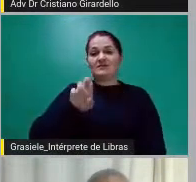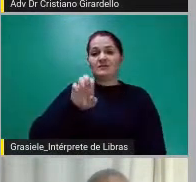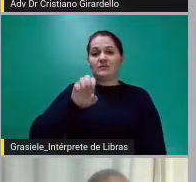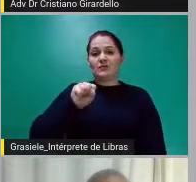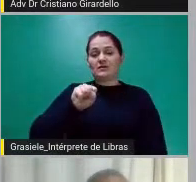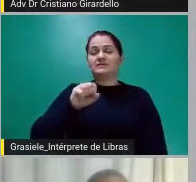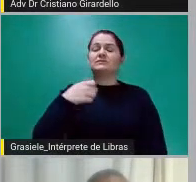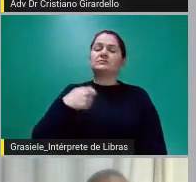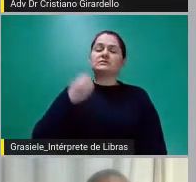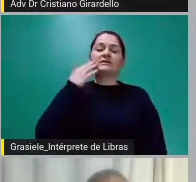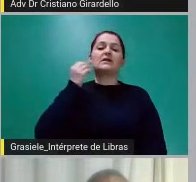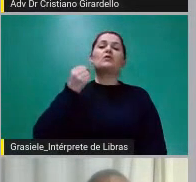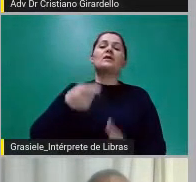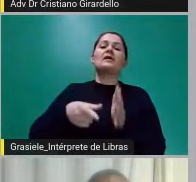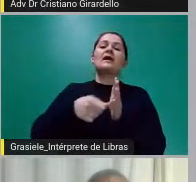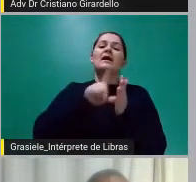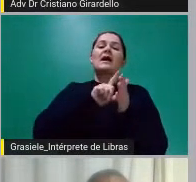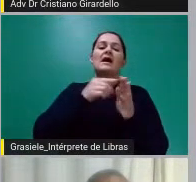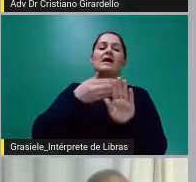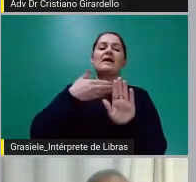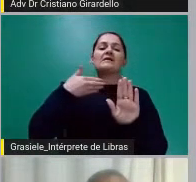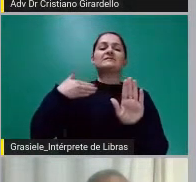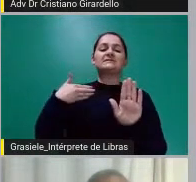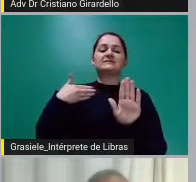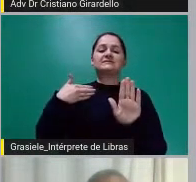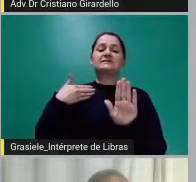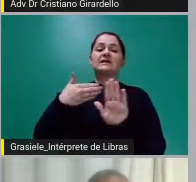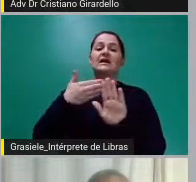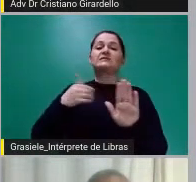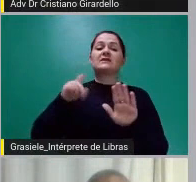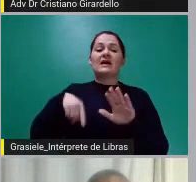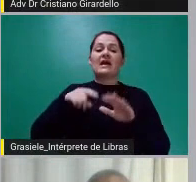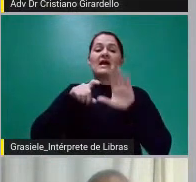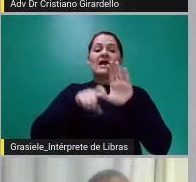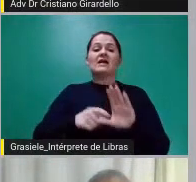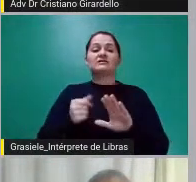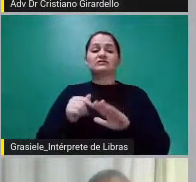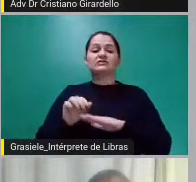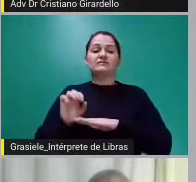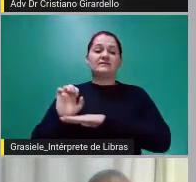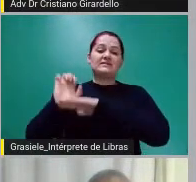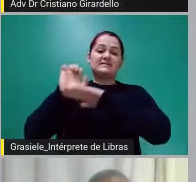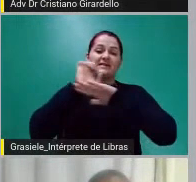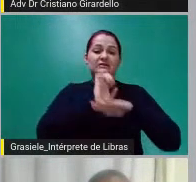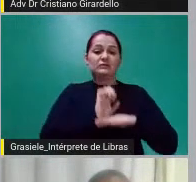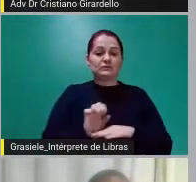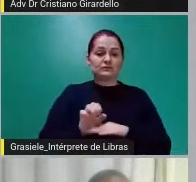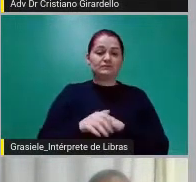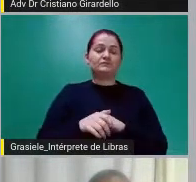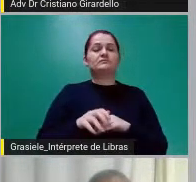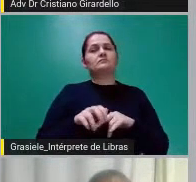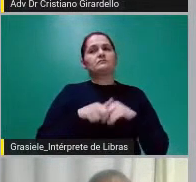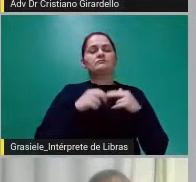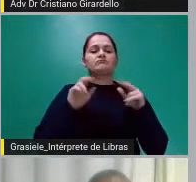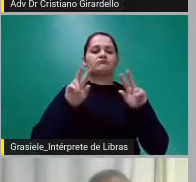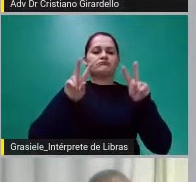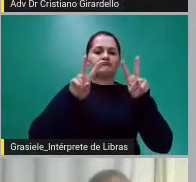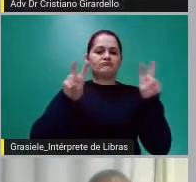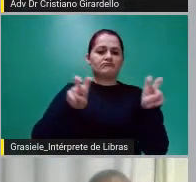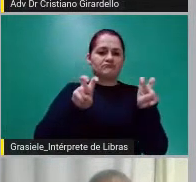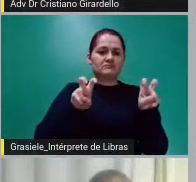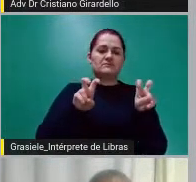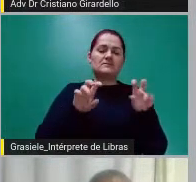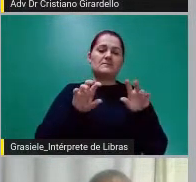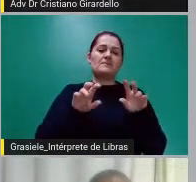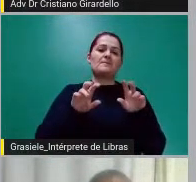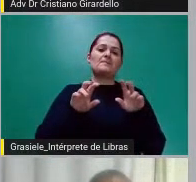ao PROES é justamente o endividamento dos estados. Ou seja, e aí eu colocava assim, para tratarmos desse tema, temos que investigar o que ocorreu no